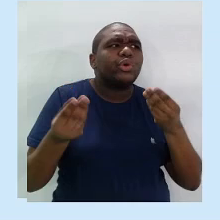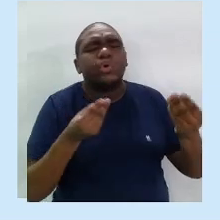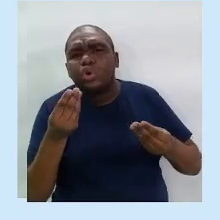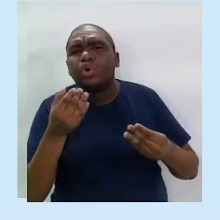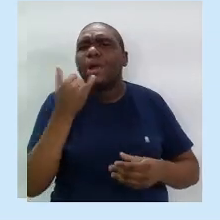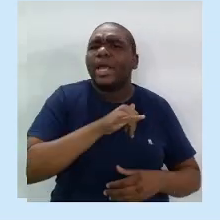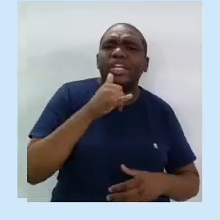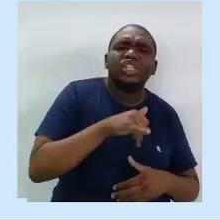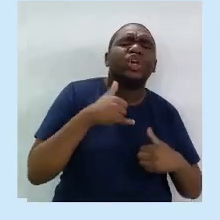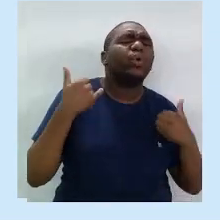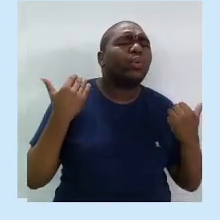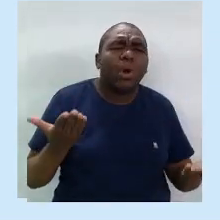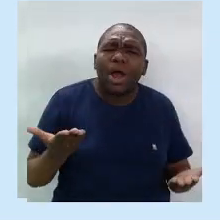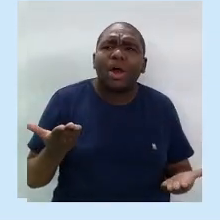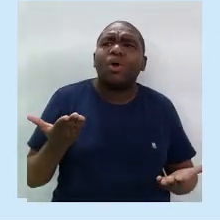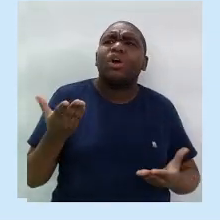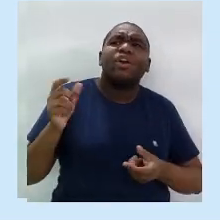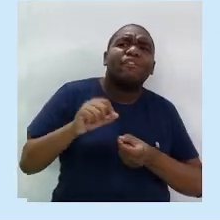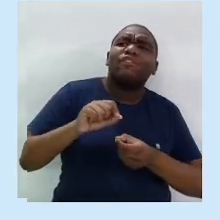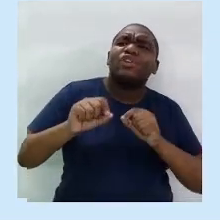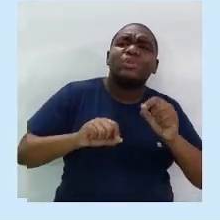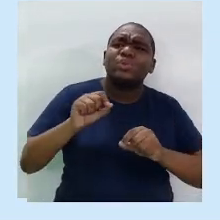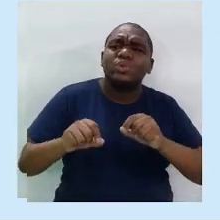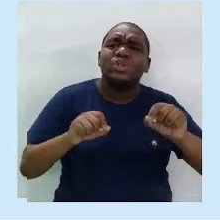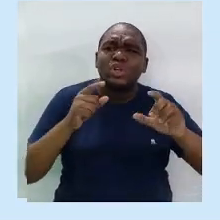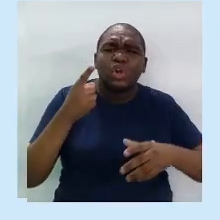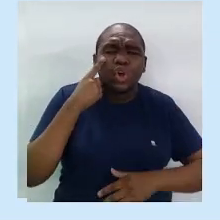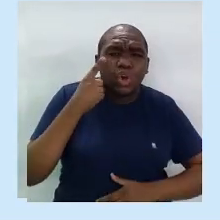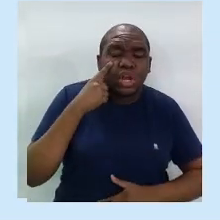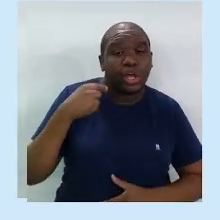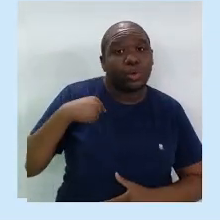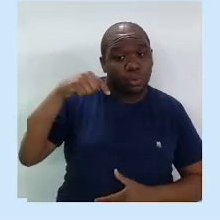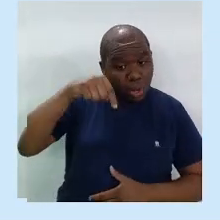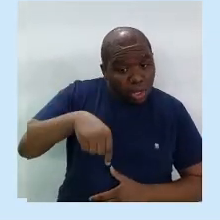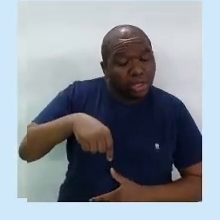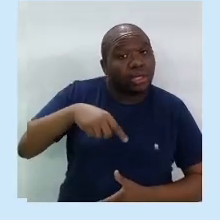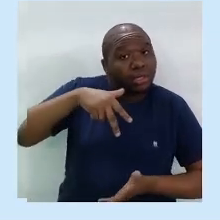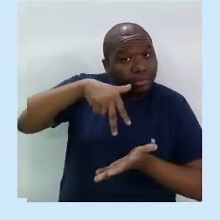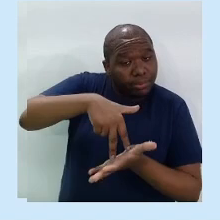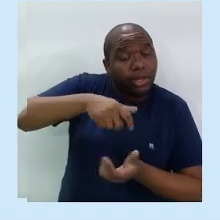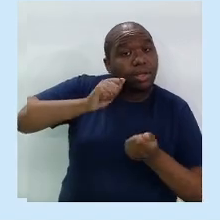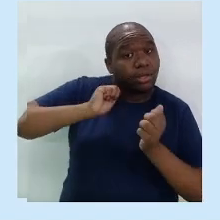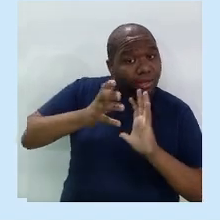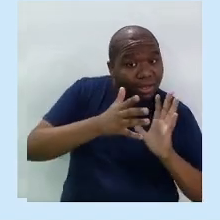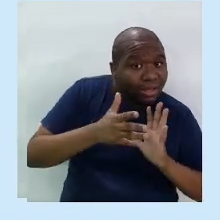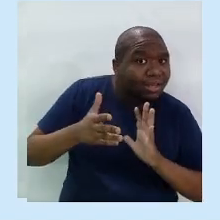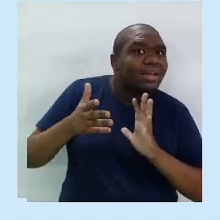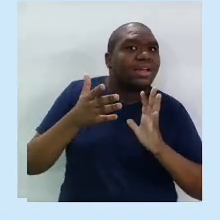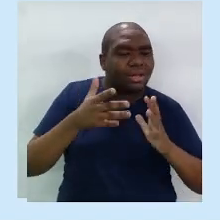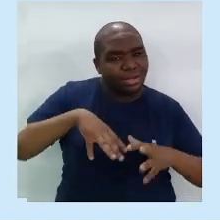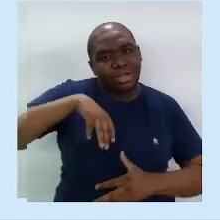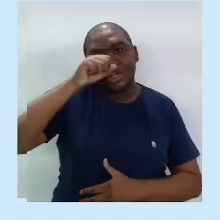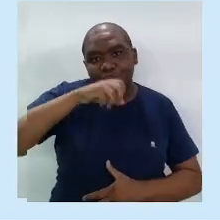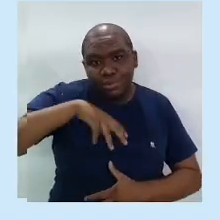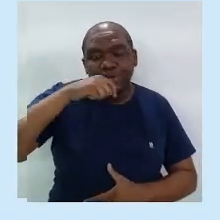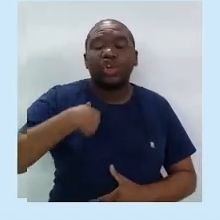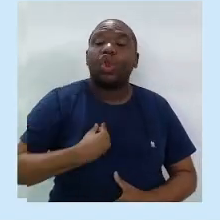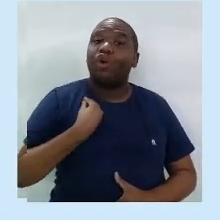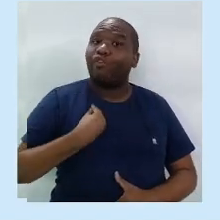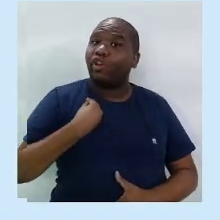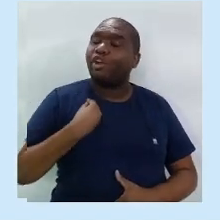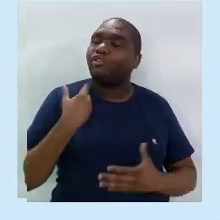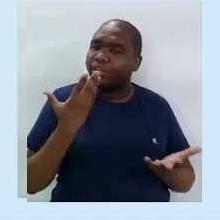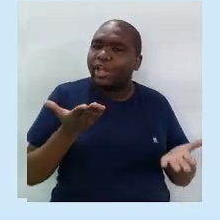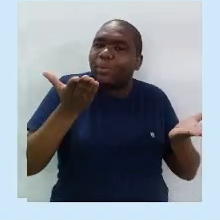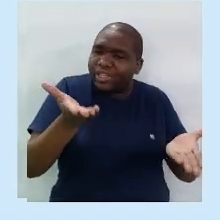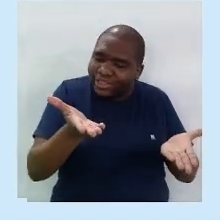são essas? Que atividades são essas? Olha, atividade, eu estou aqui, estou em pé, estou falando, estou respirando, estou vivo. Então